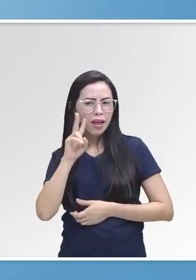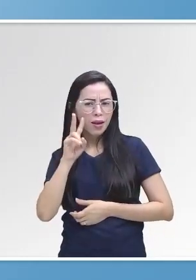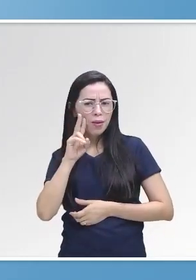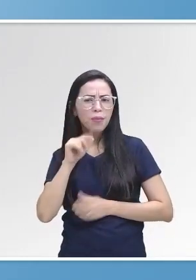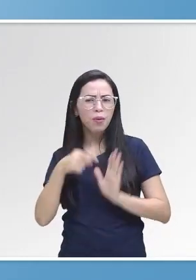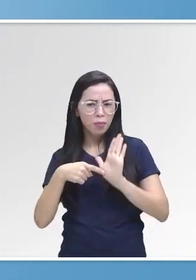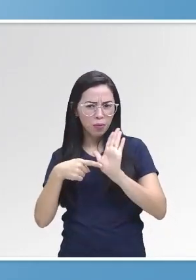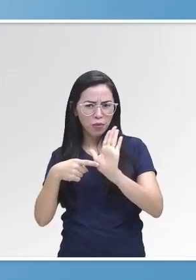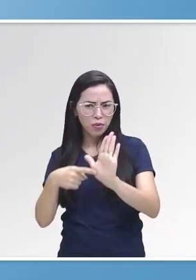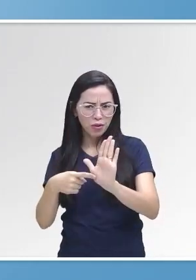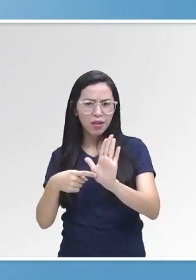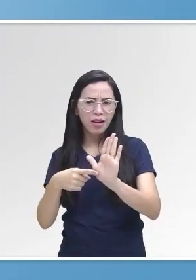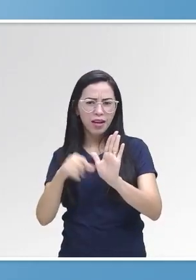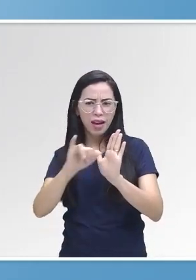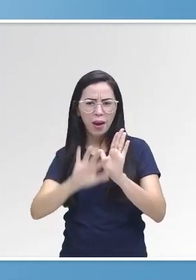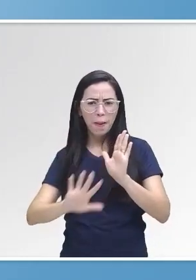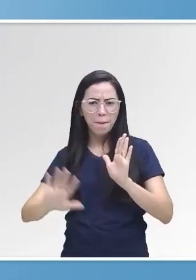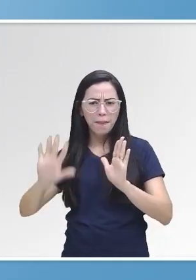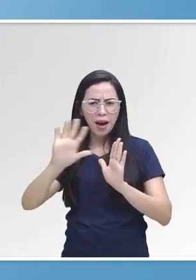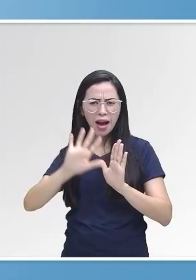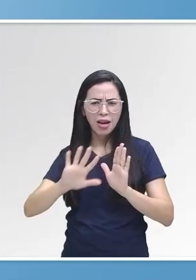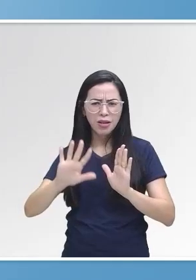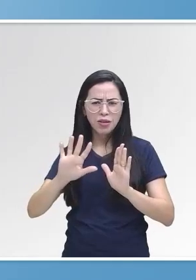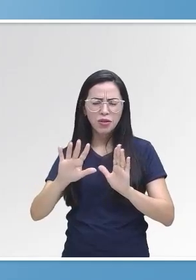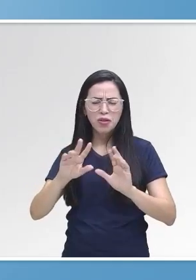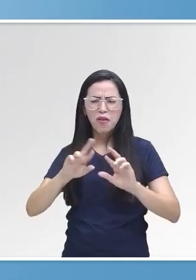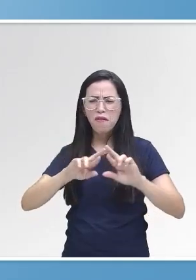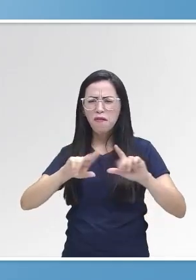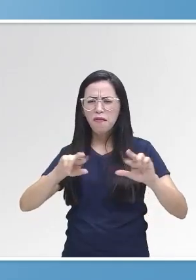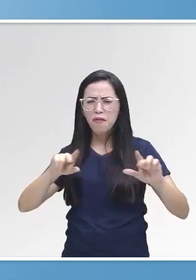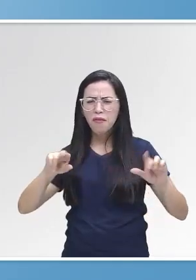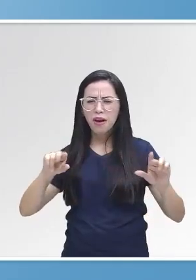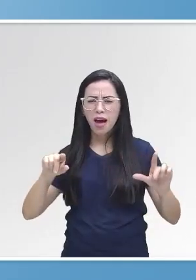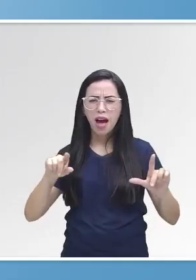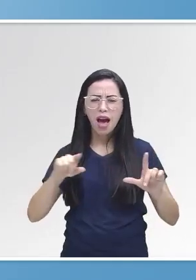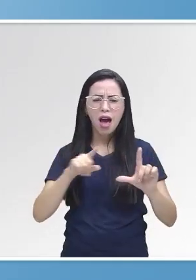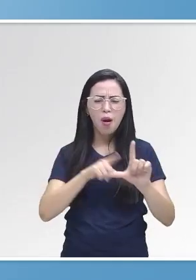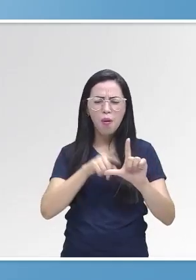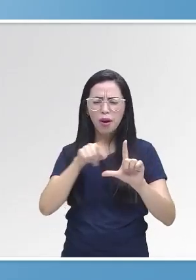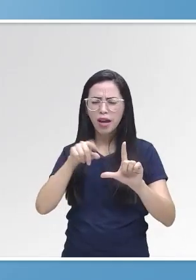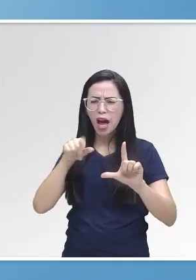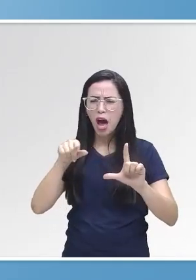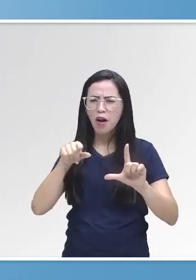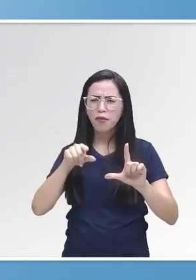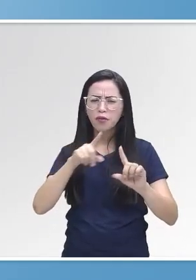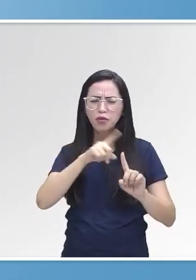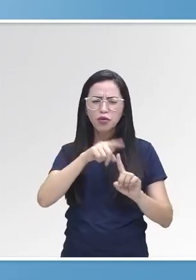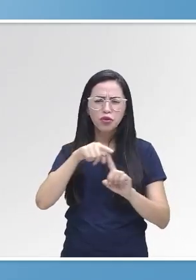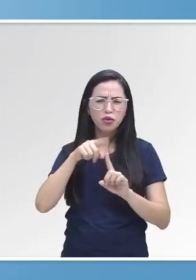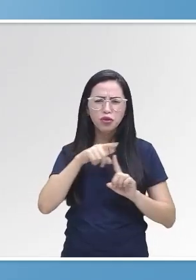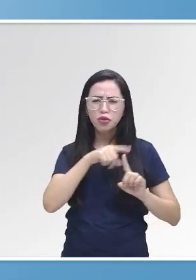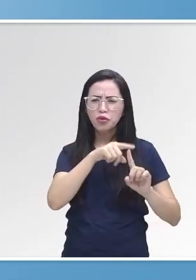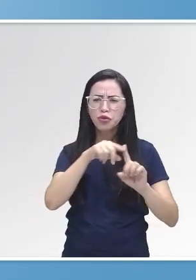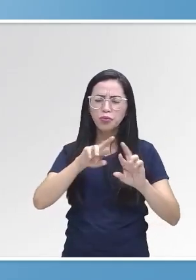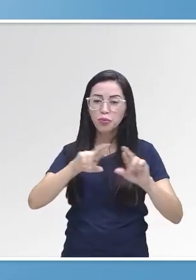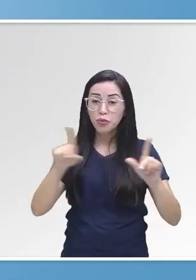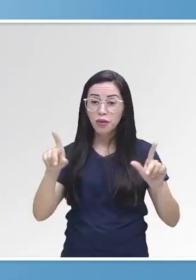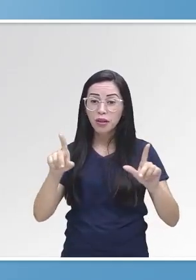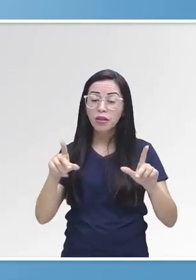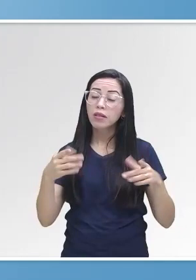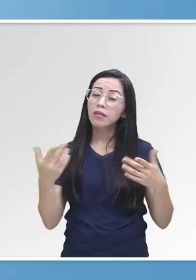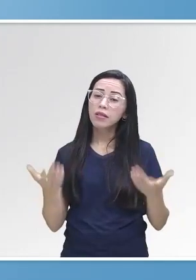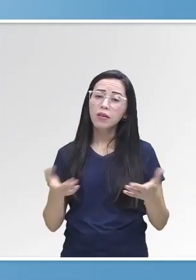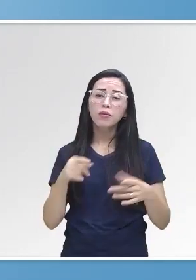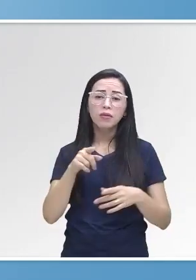primeira imagem foi da representação de vários tipos de gráfico a gente pode fazer vários desenhos a gente pode escolher o